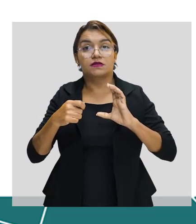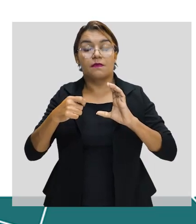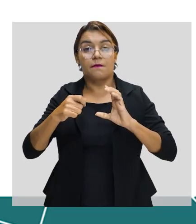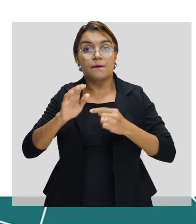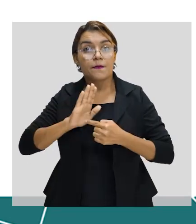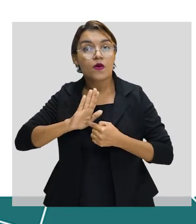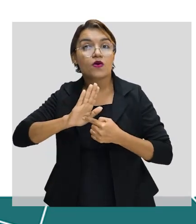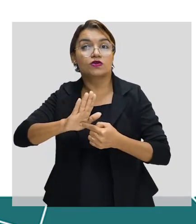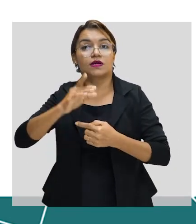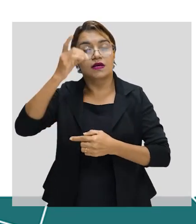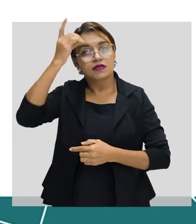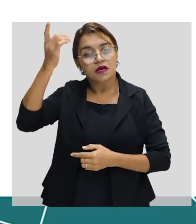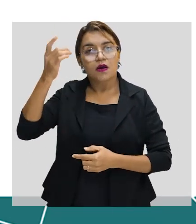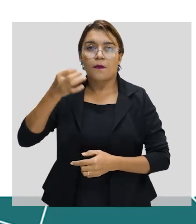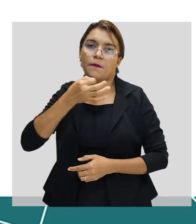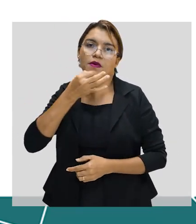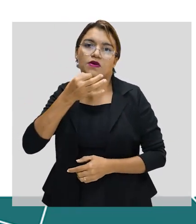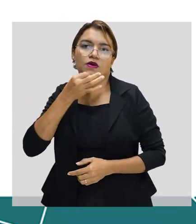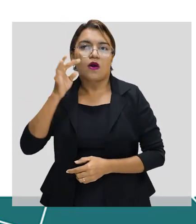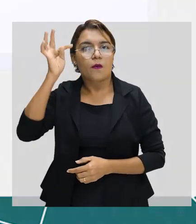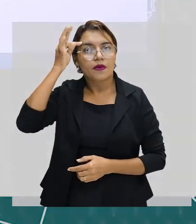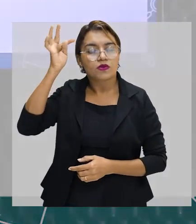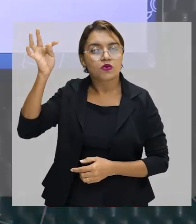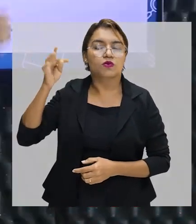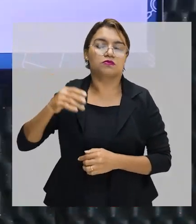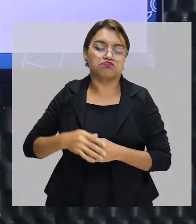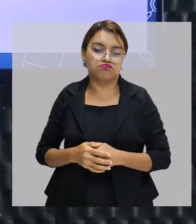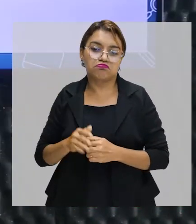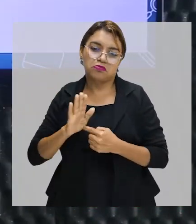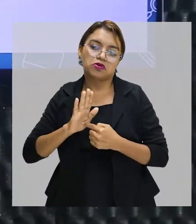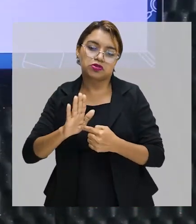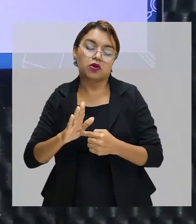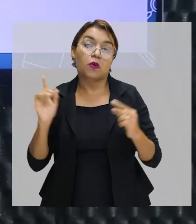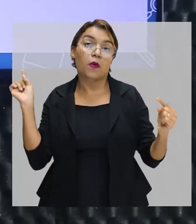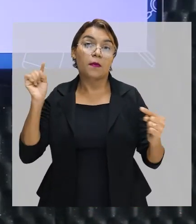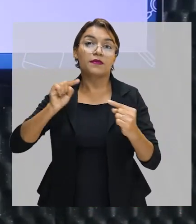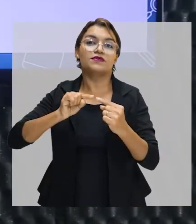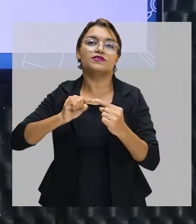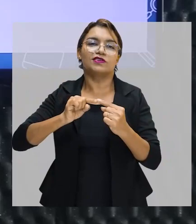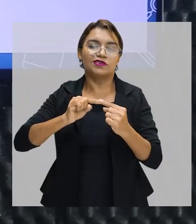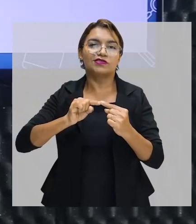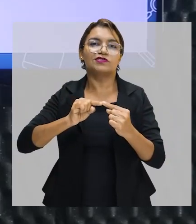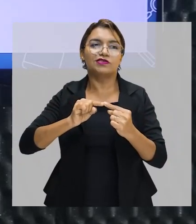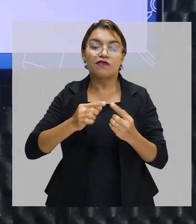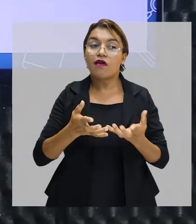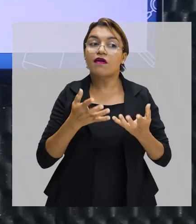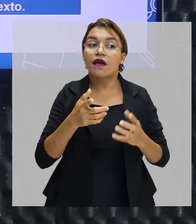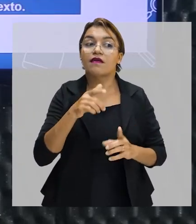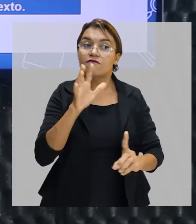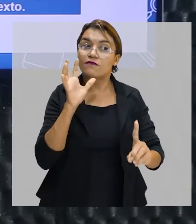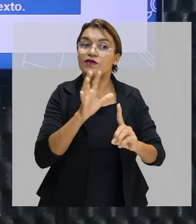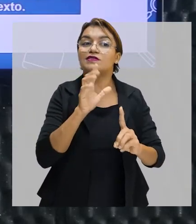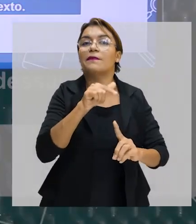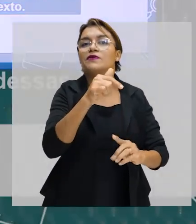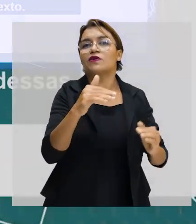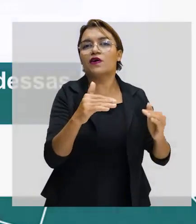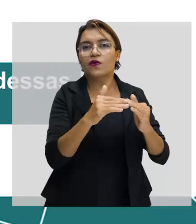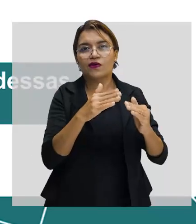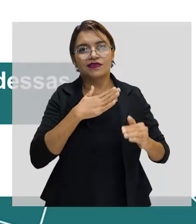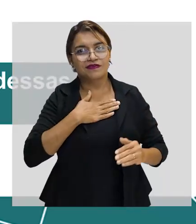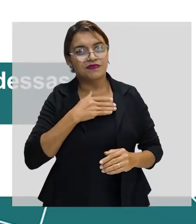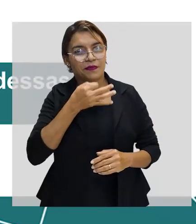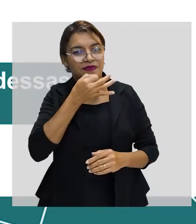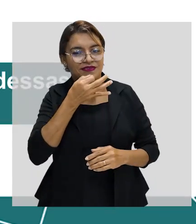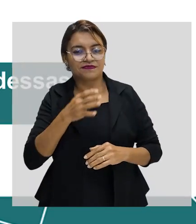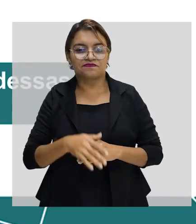ideia, uma hipótese, uma teoria, uma opinião, tá? Com o objetivo de convencer a outra pessoa, tá certo? Então,